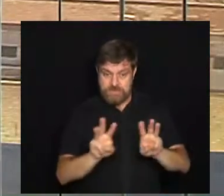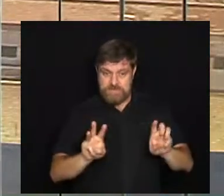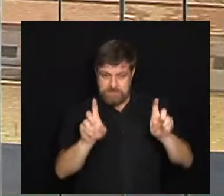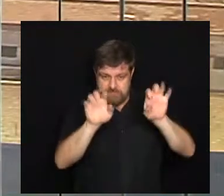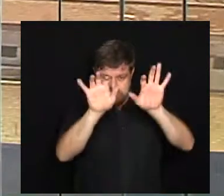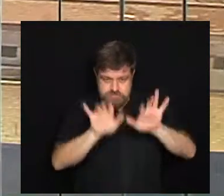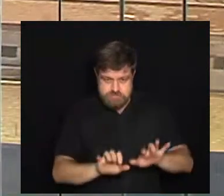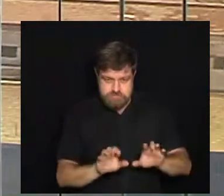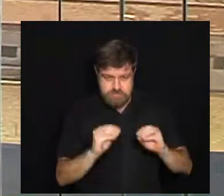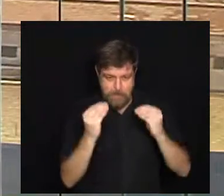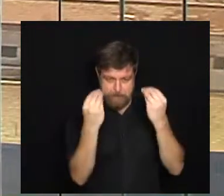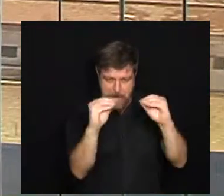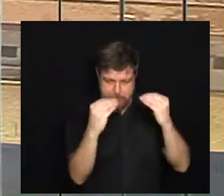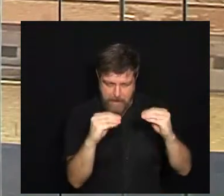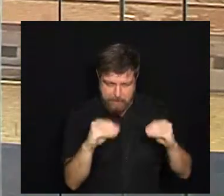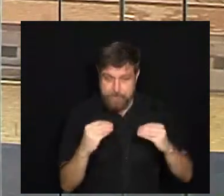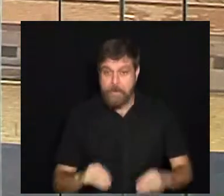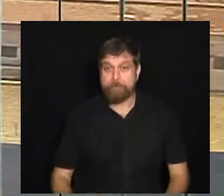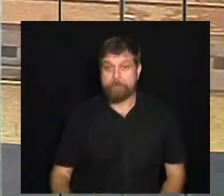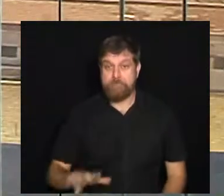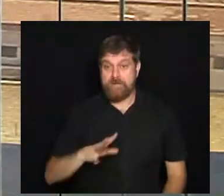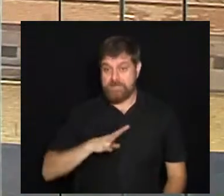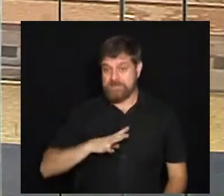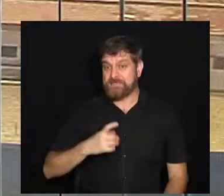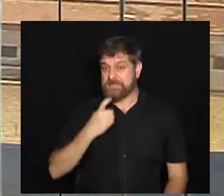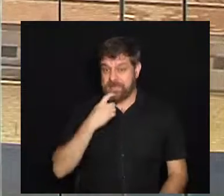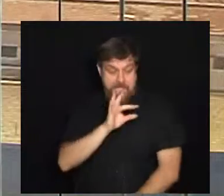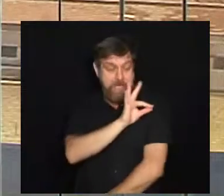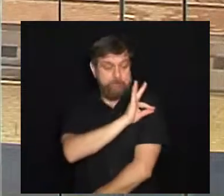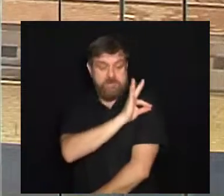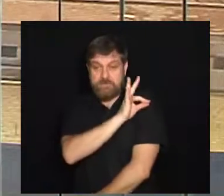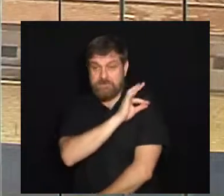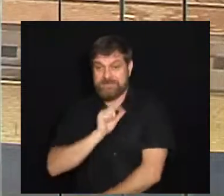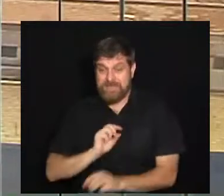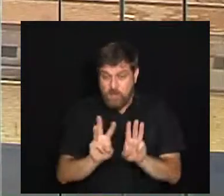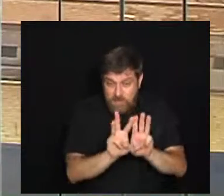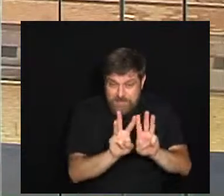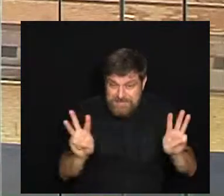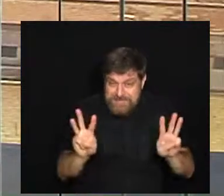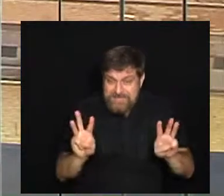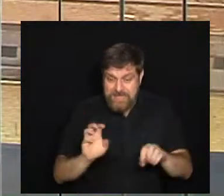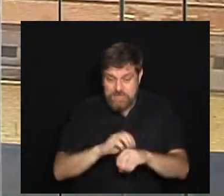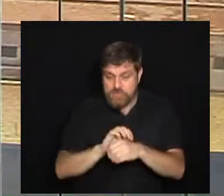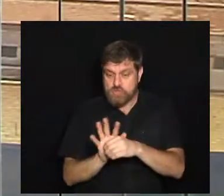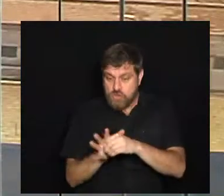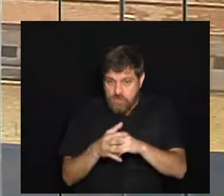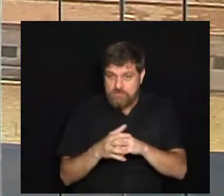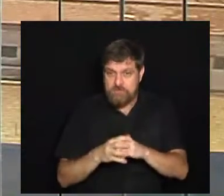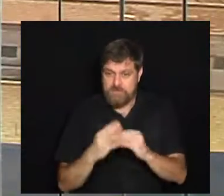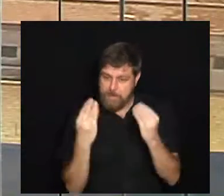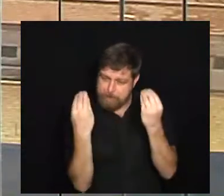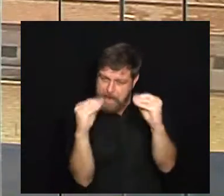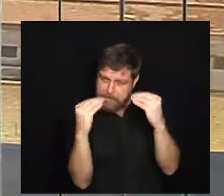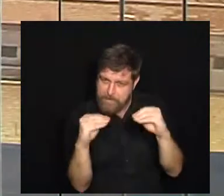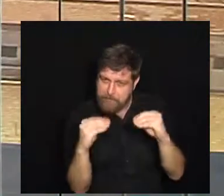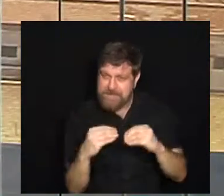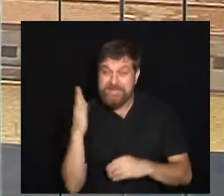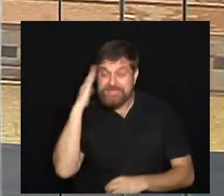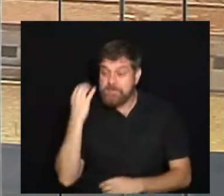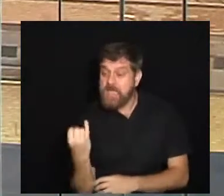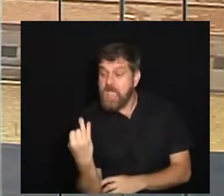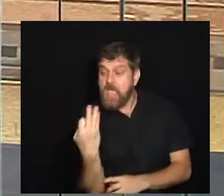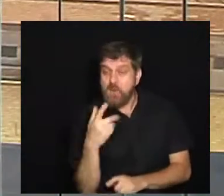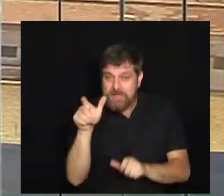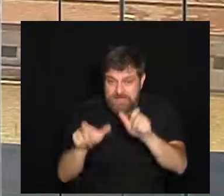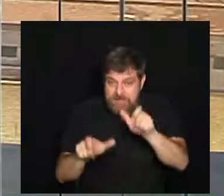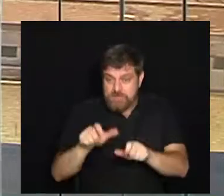útil sobre o convide né a prefeitura municipal de campinas lançou agora um um site sobre o vídeo também que mostra o placar de quantos casos